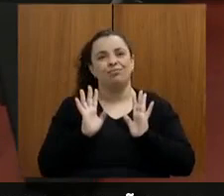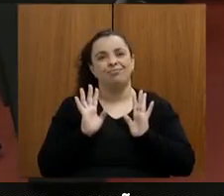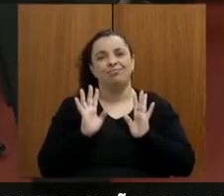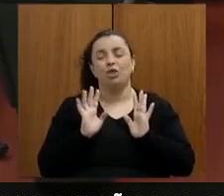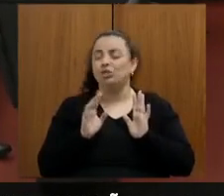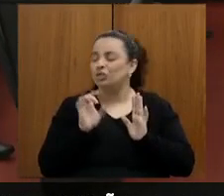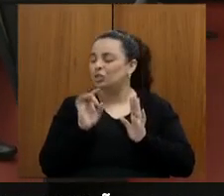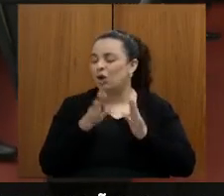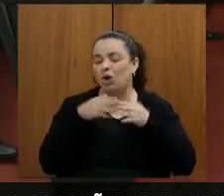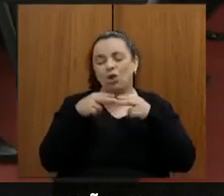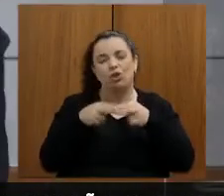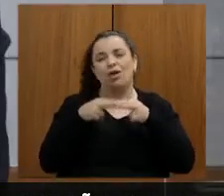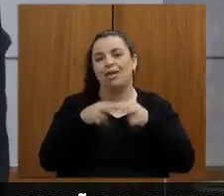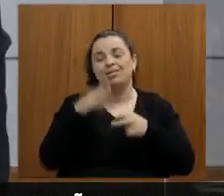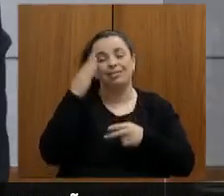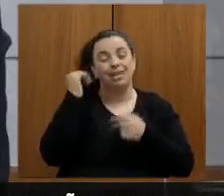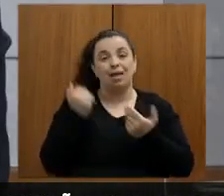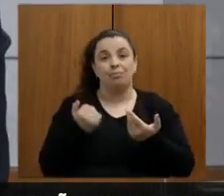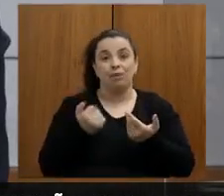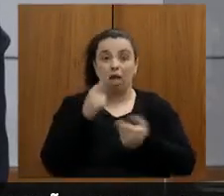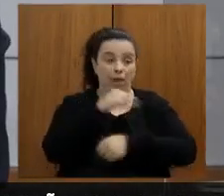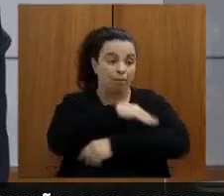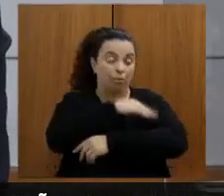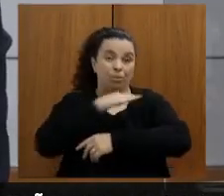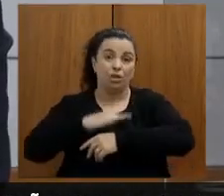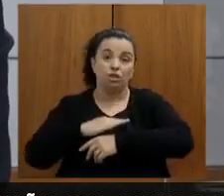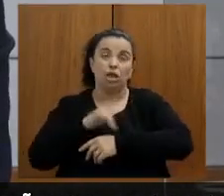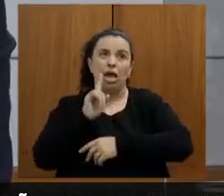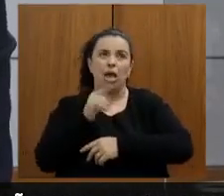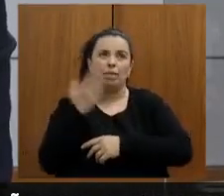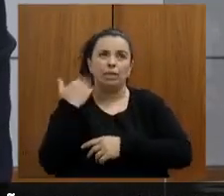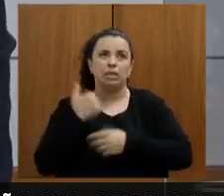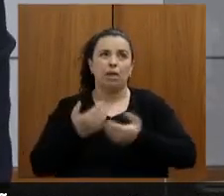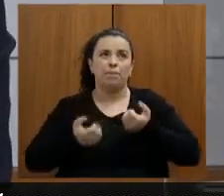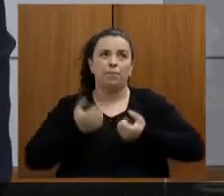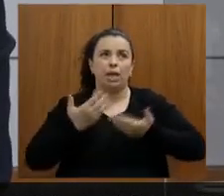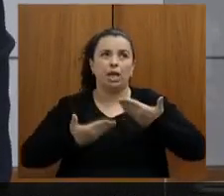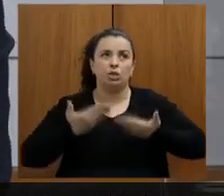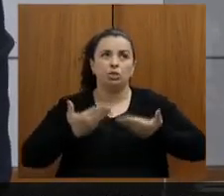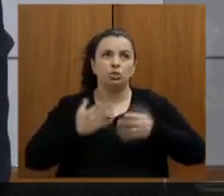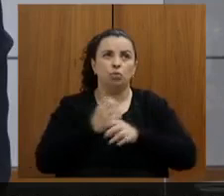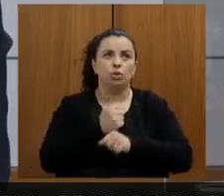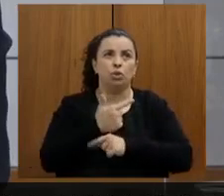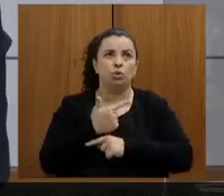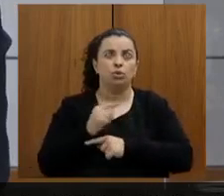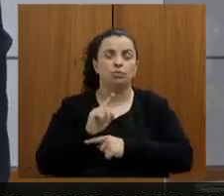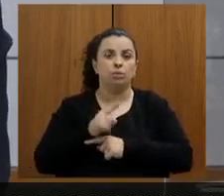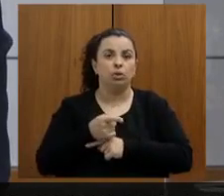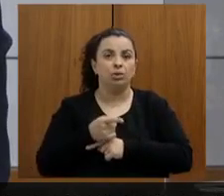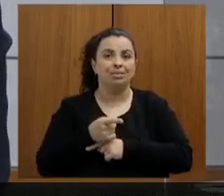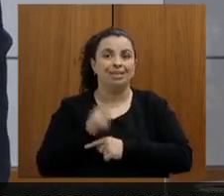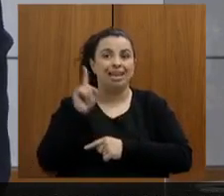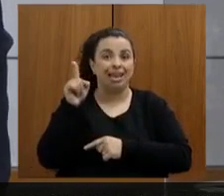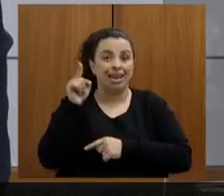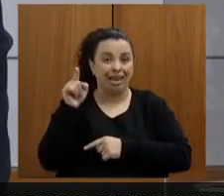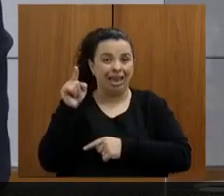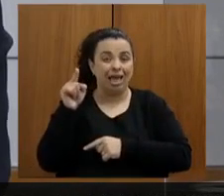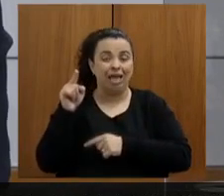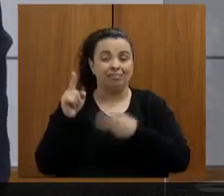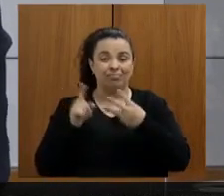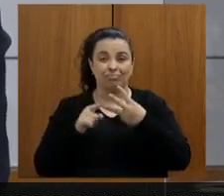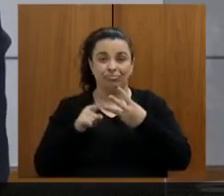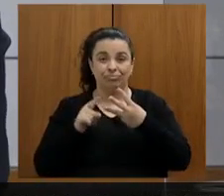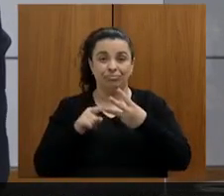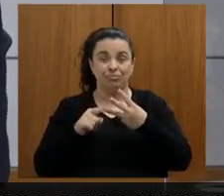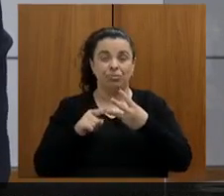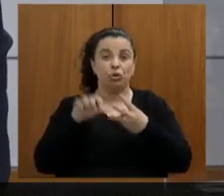acontecer já que Brumadinho foi 12 milhões de toneladas 93 milhões de toneladas quando eu passo por ali